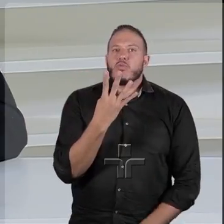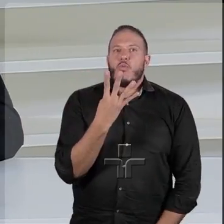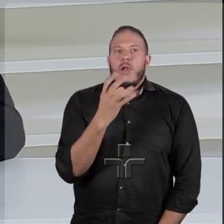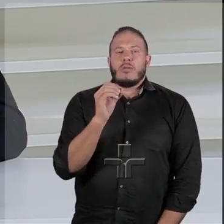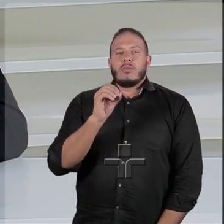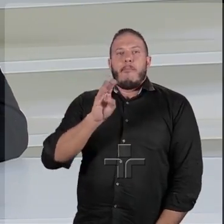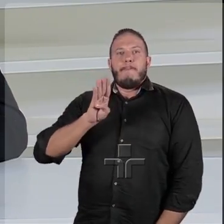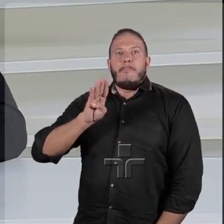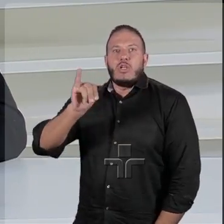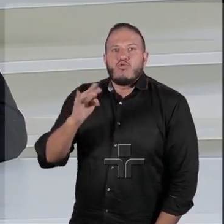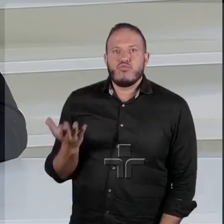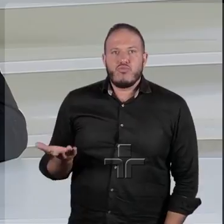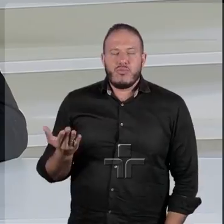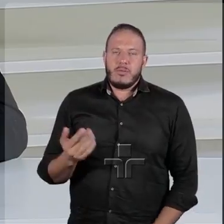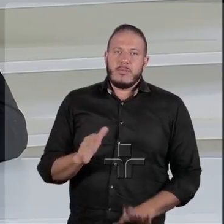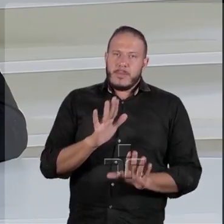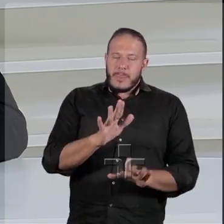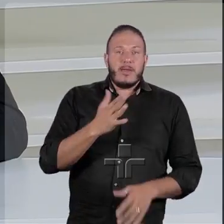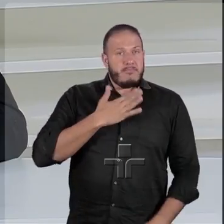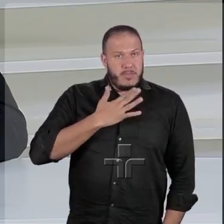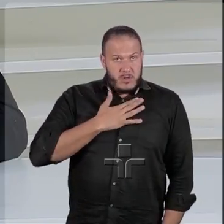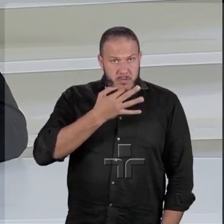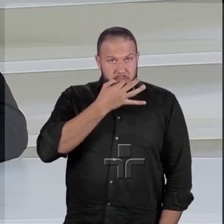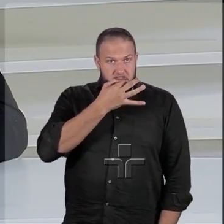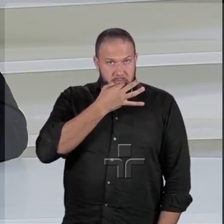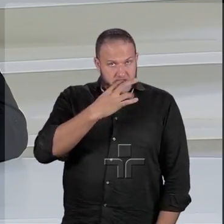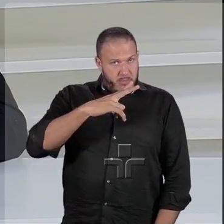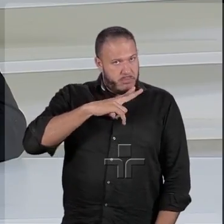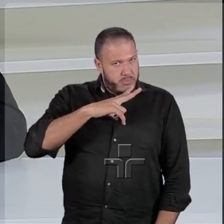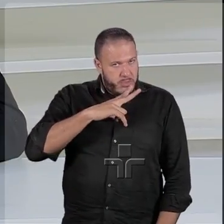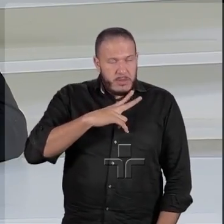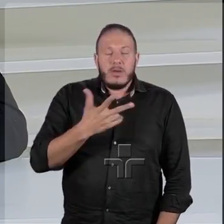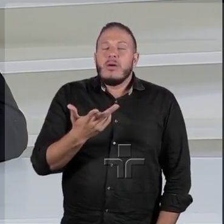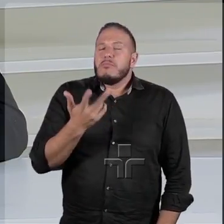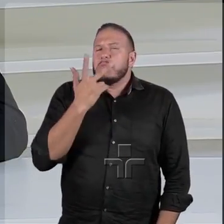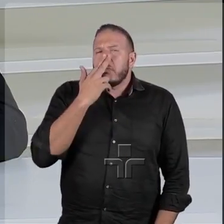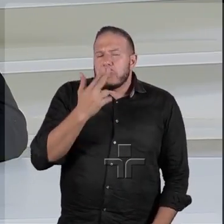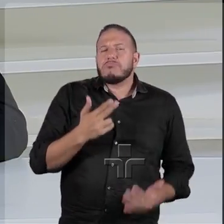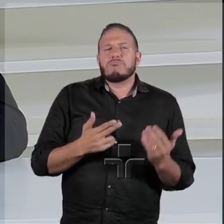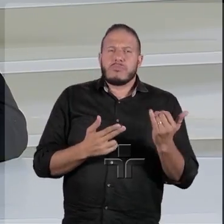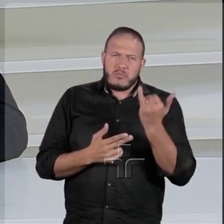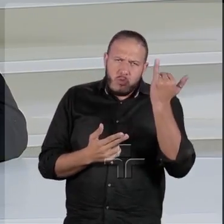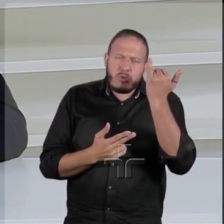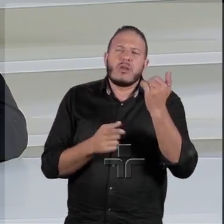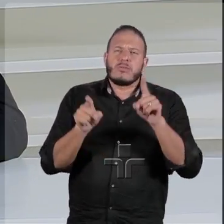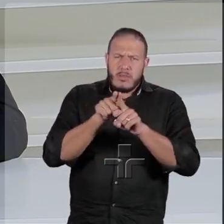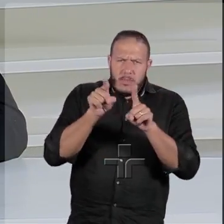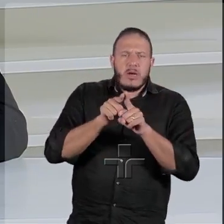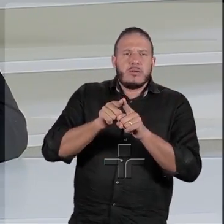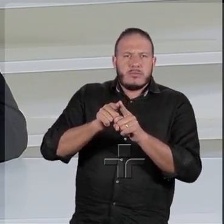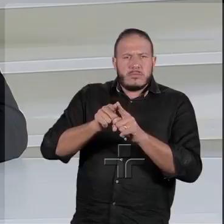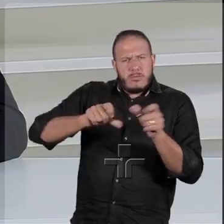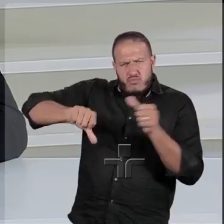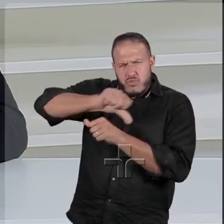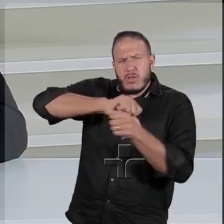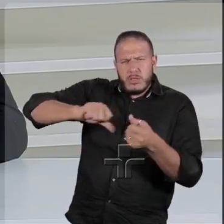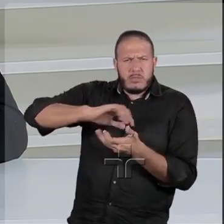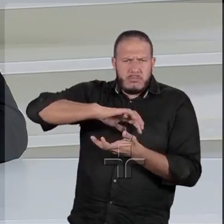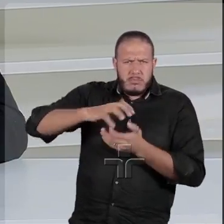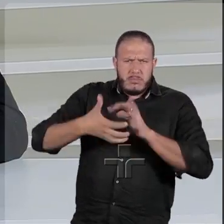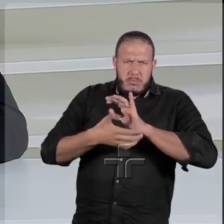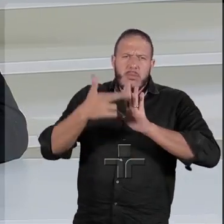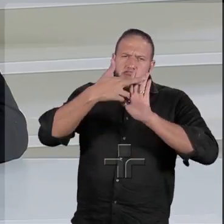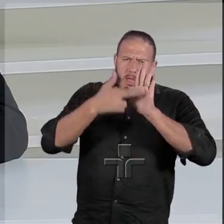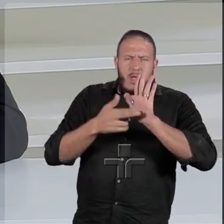eu pessoalmente acho, Miguel, que tão importante quanto a reforma da Previdência, no certo sentido, é uma